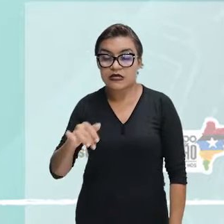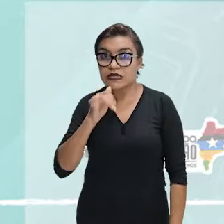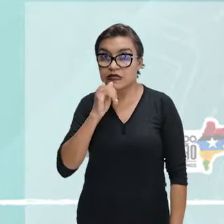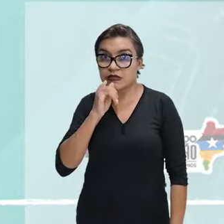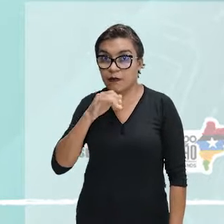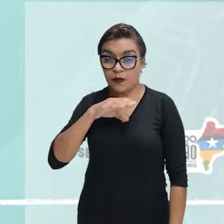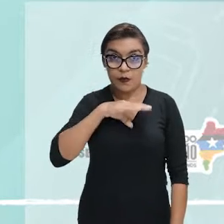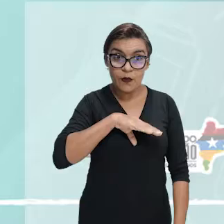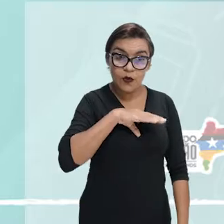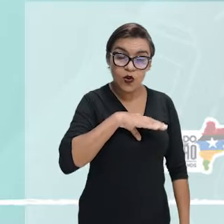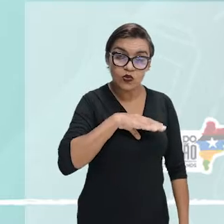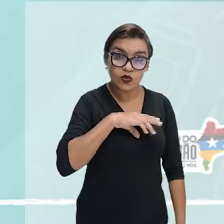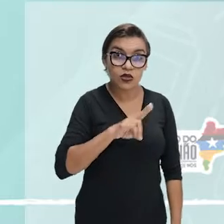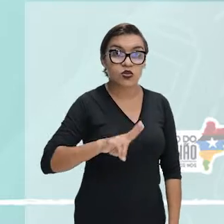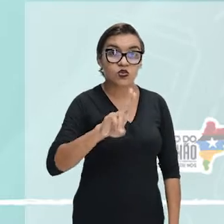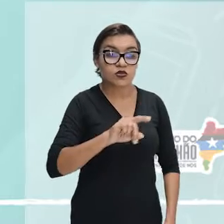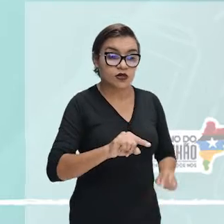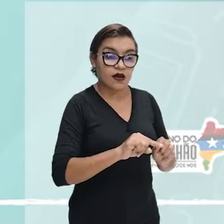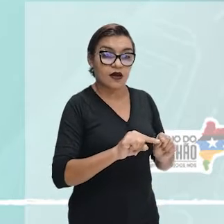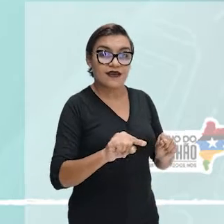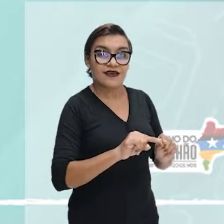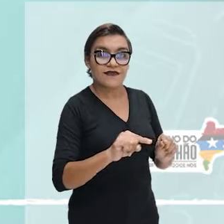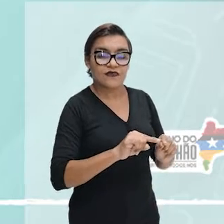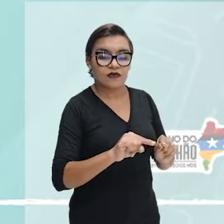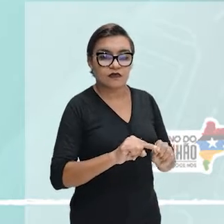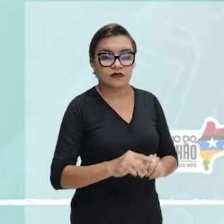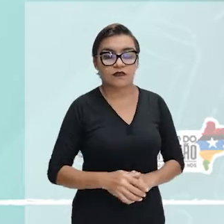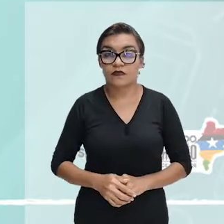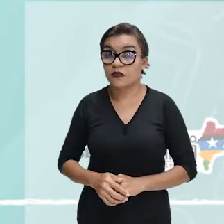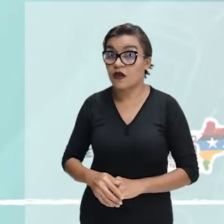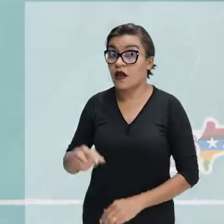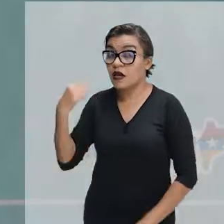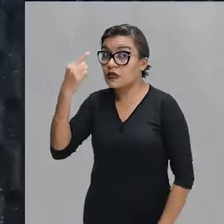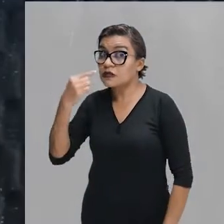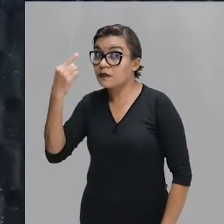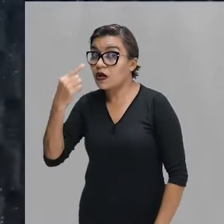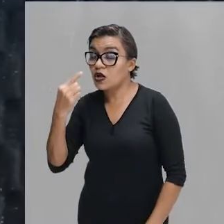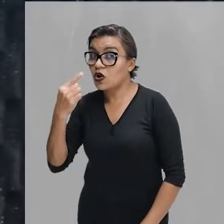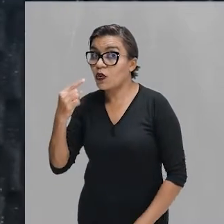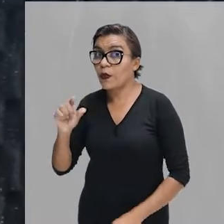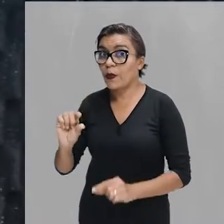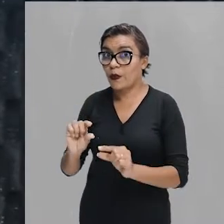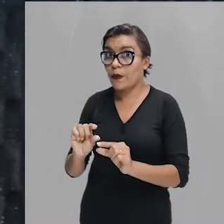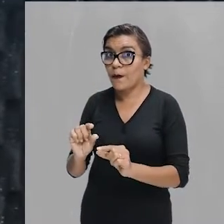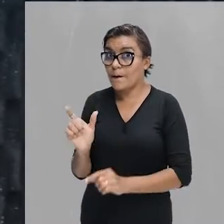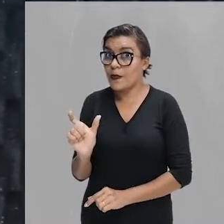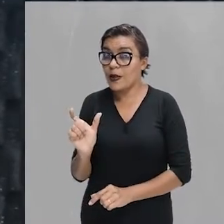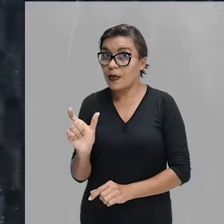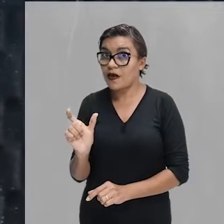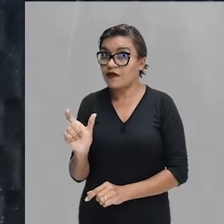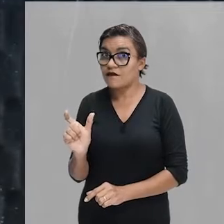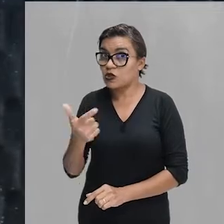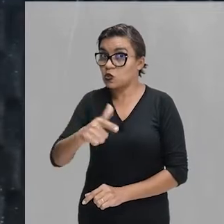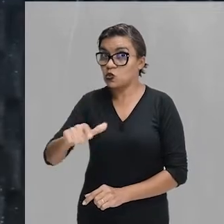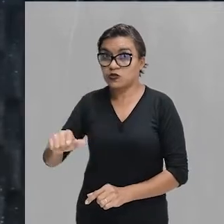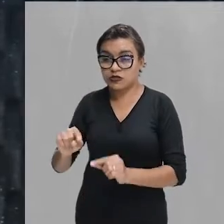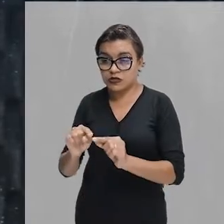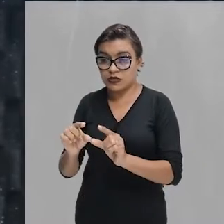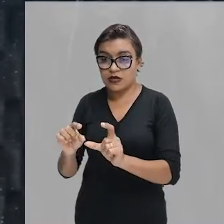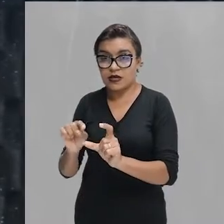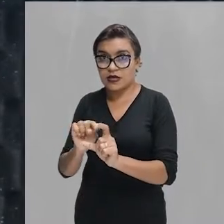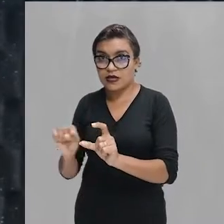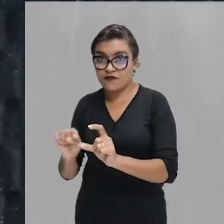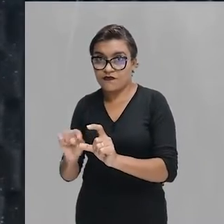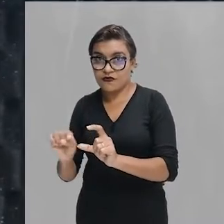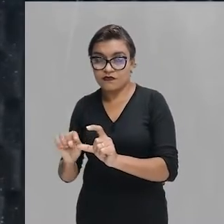o pronome, tá? Do verbo. Em espanhol ele vem juntinho, não existe hífen. Volto a repetir para